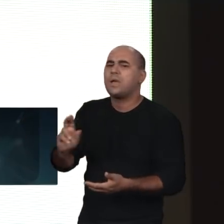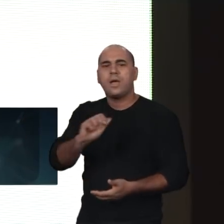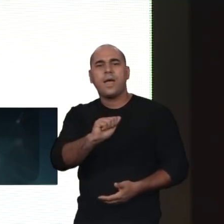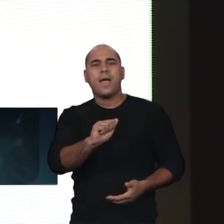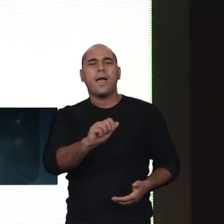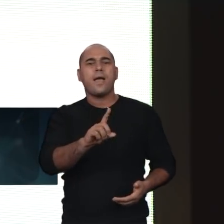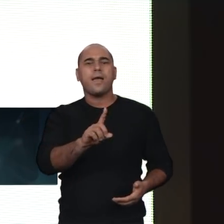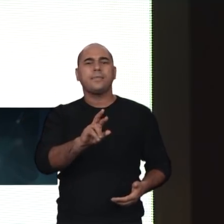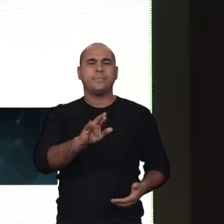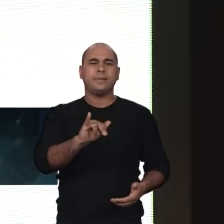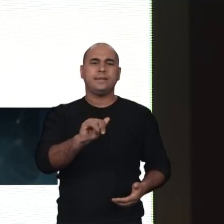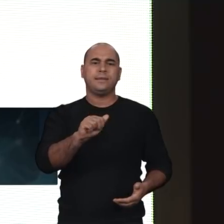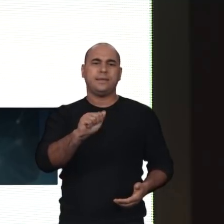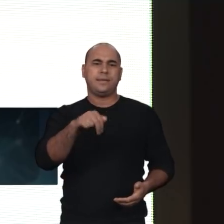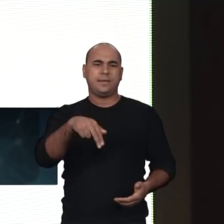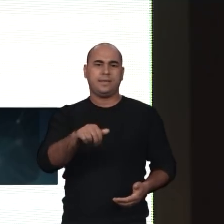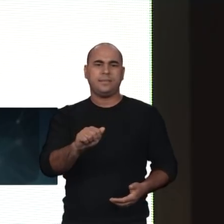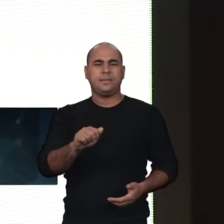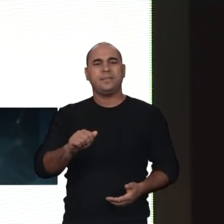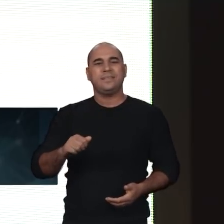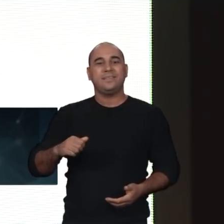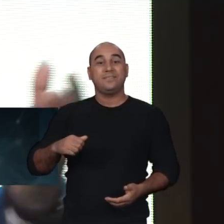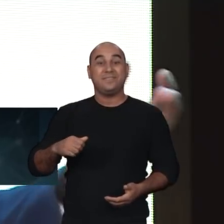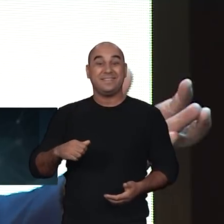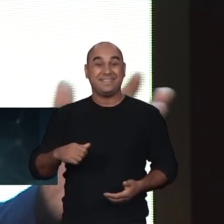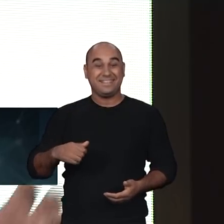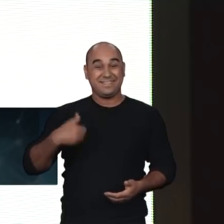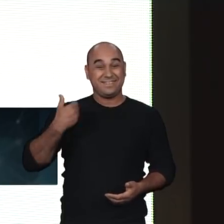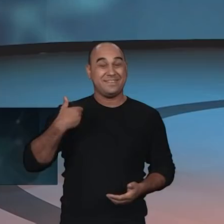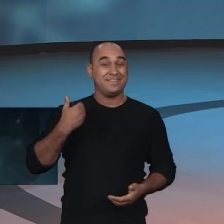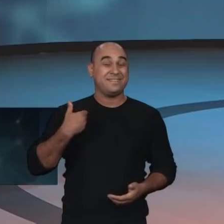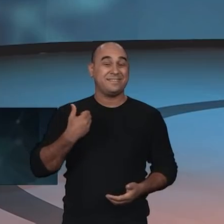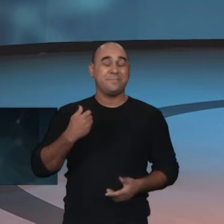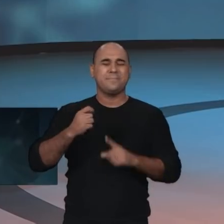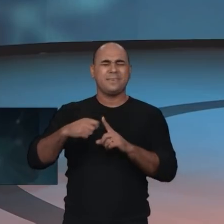menina Jesus dos te 12. abençoe muito. A menina dos 12 meses. Minutos. Dos 12 minutos.